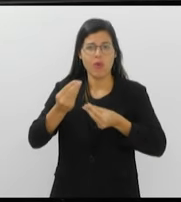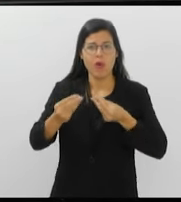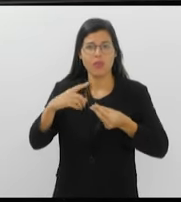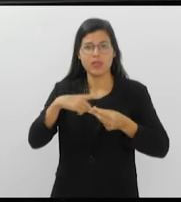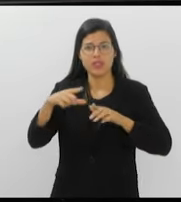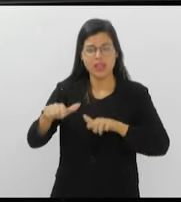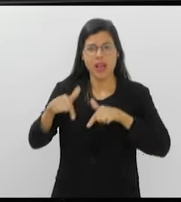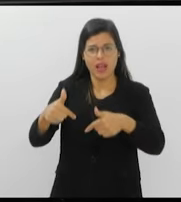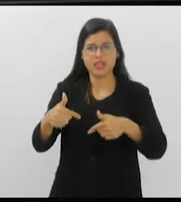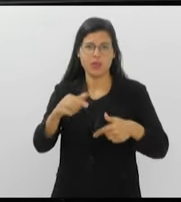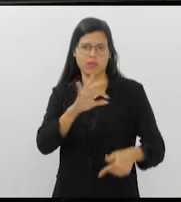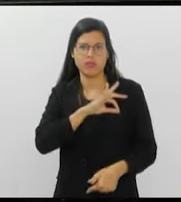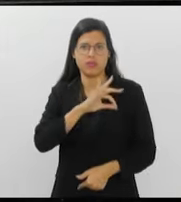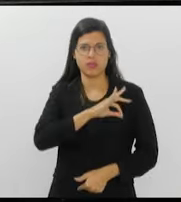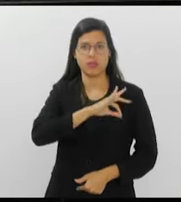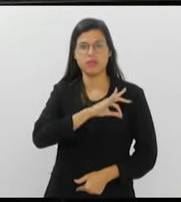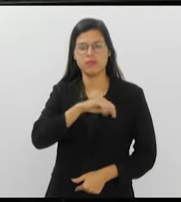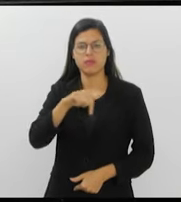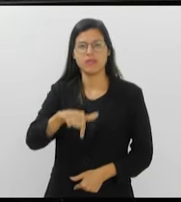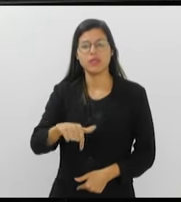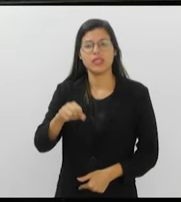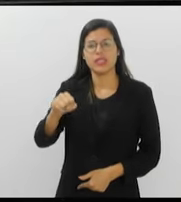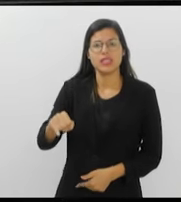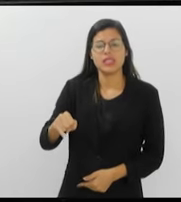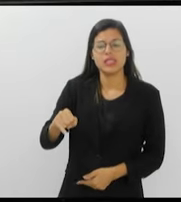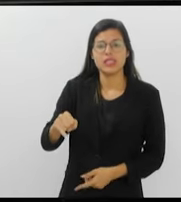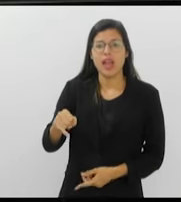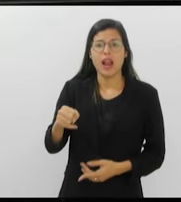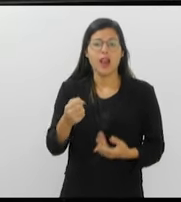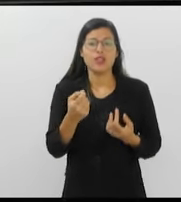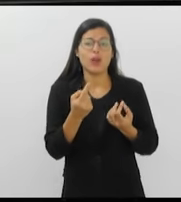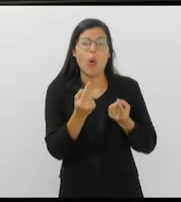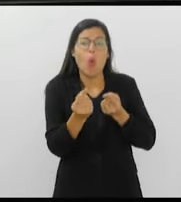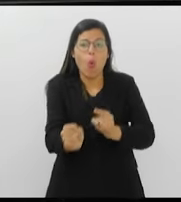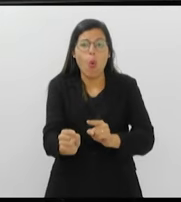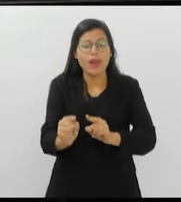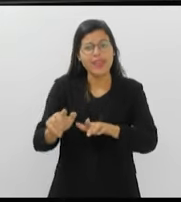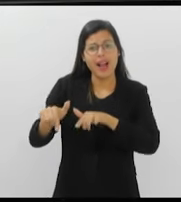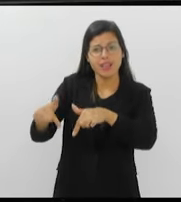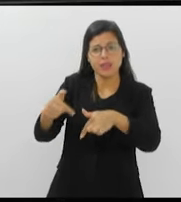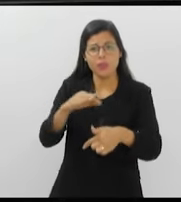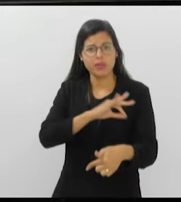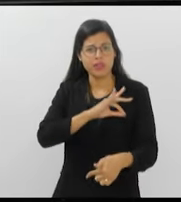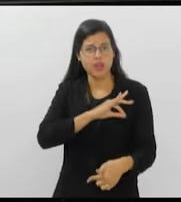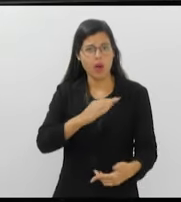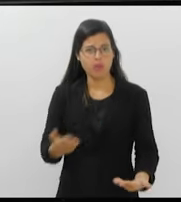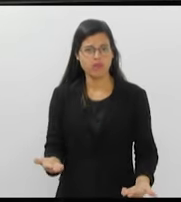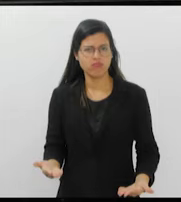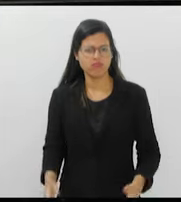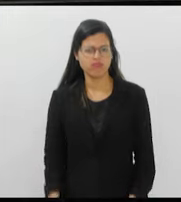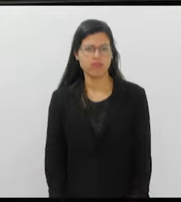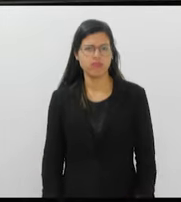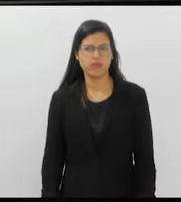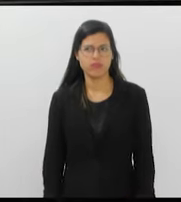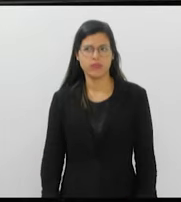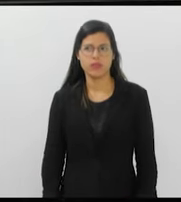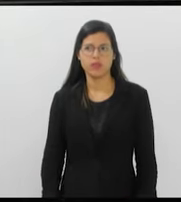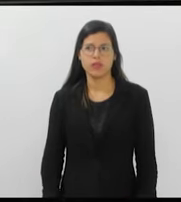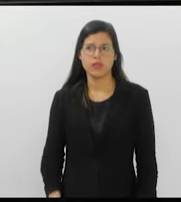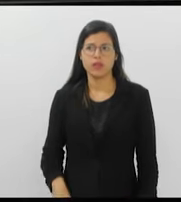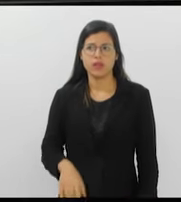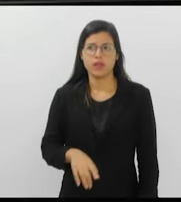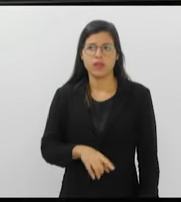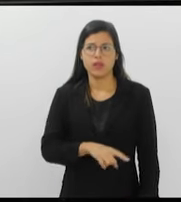operação policial se eles são contrários às operações? A quem